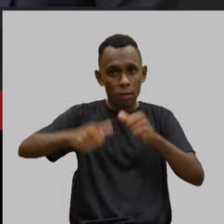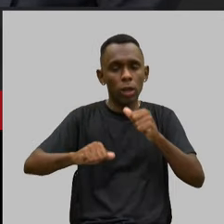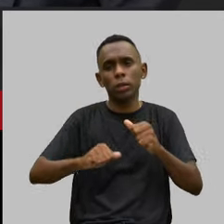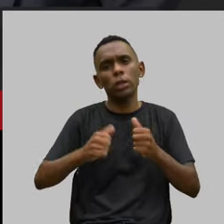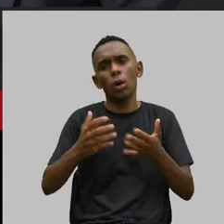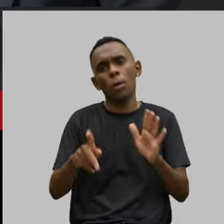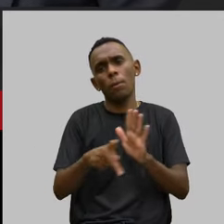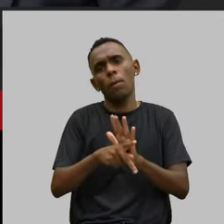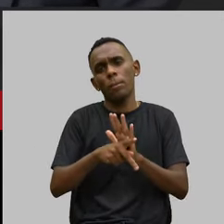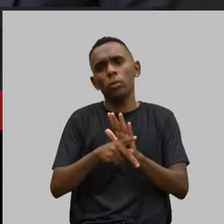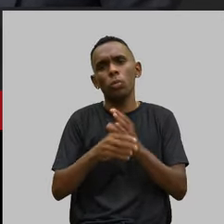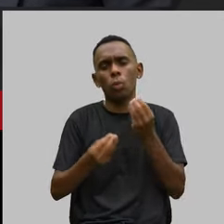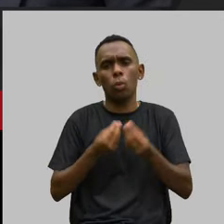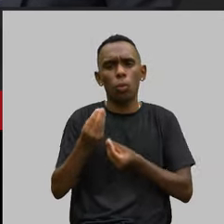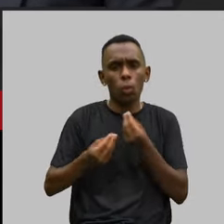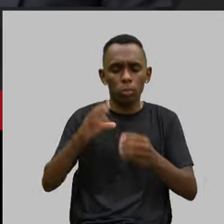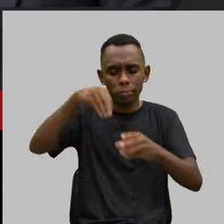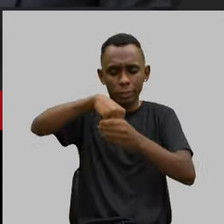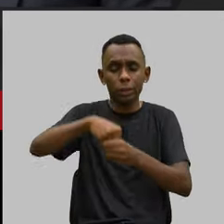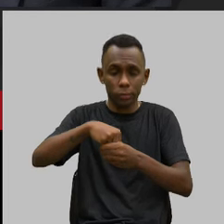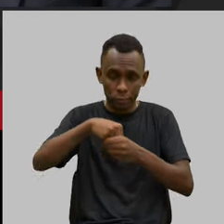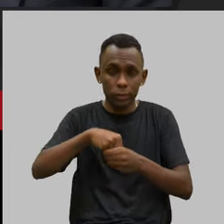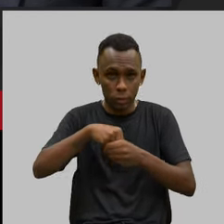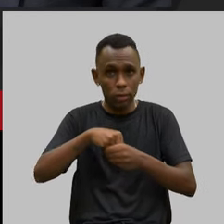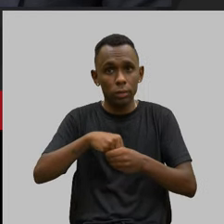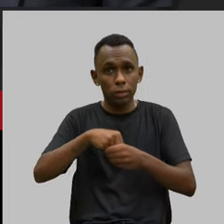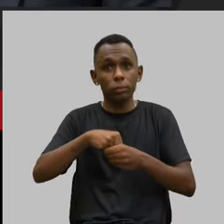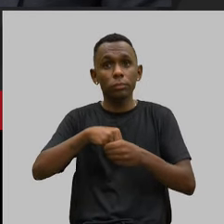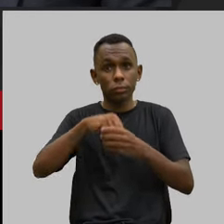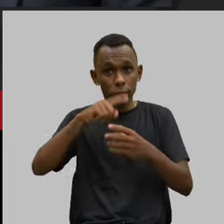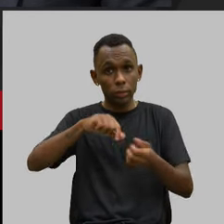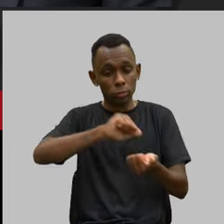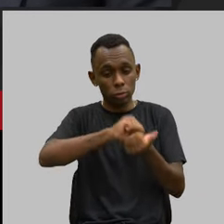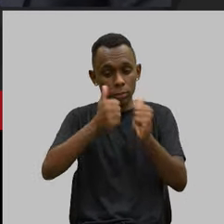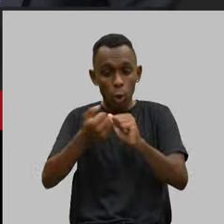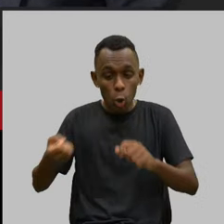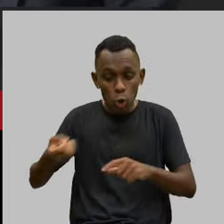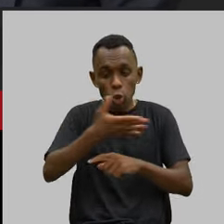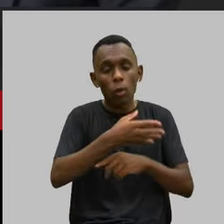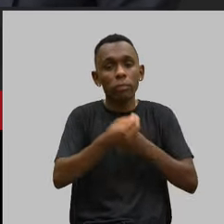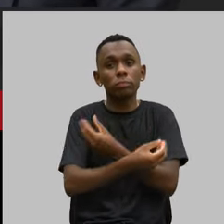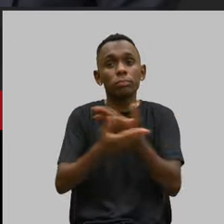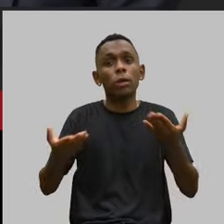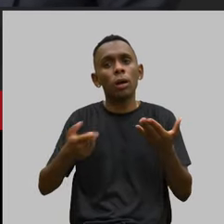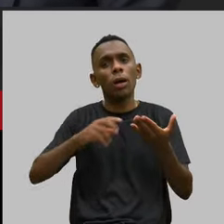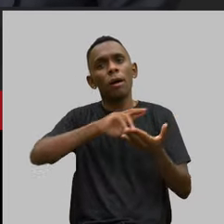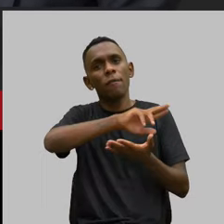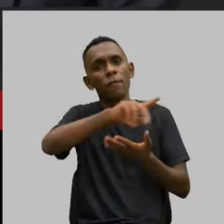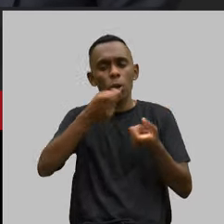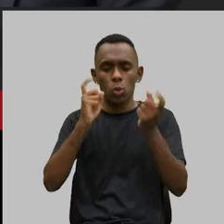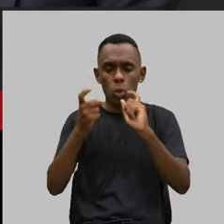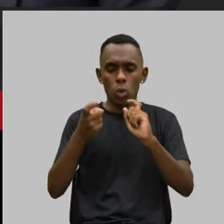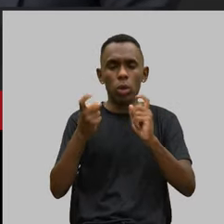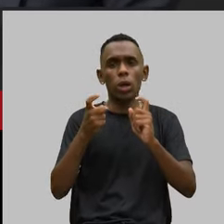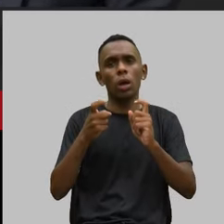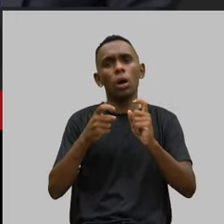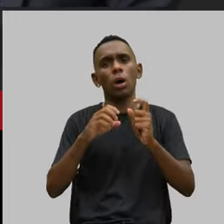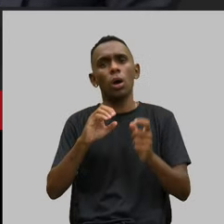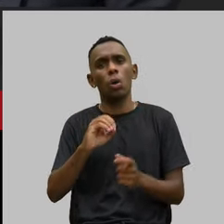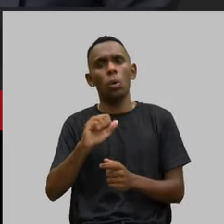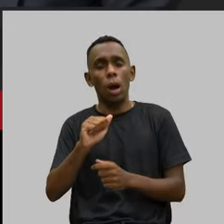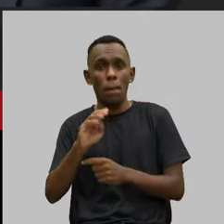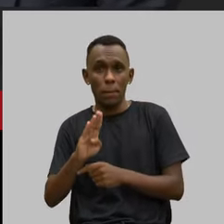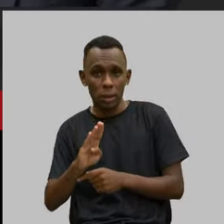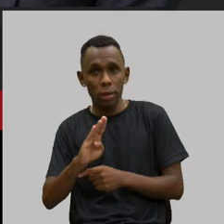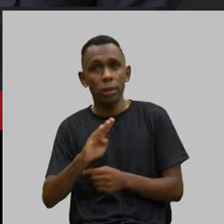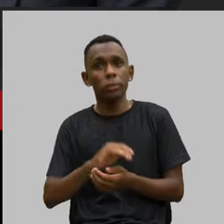né do processo interno que se traduziu num sistema novo que foi entregue tivemos várias reuniões com a OAB com